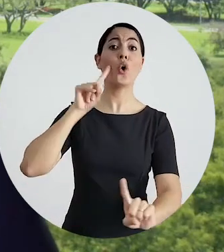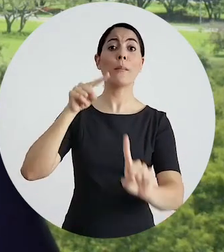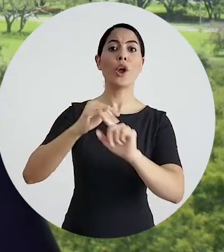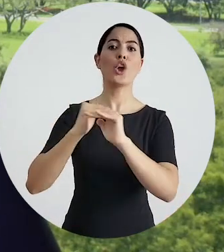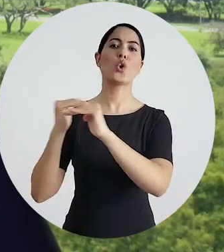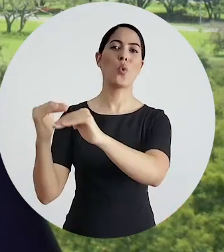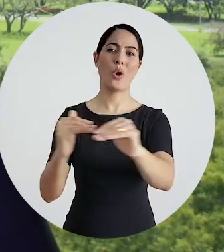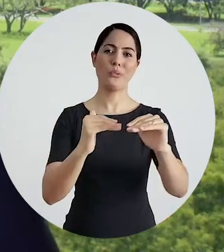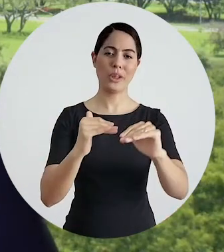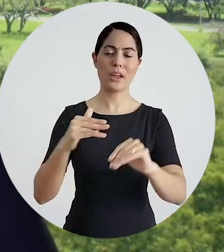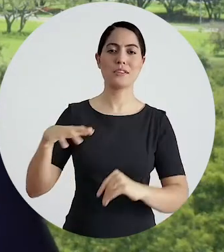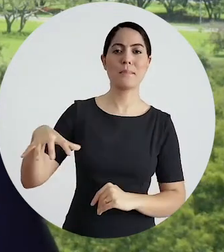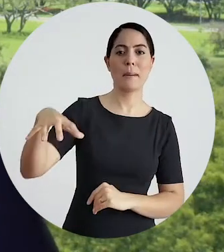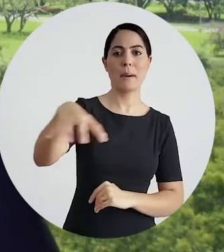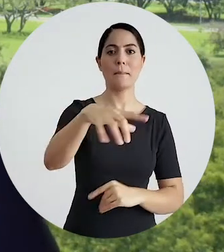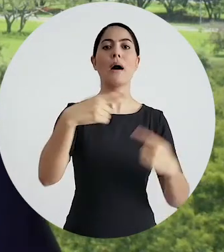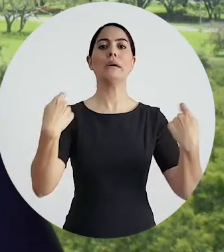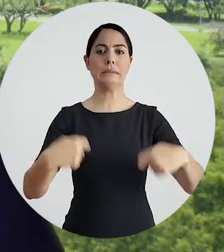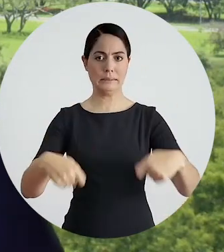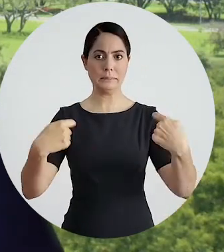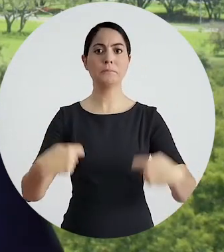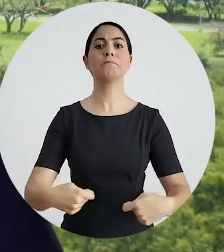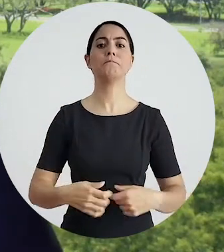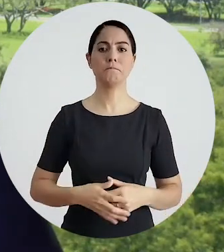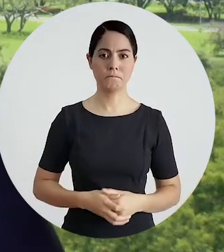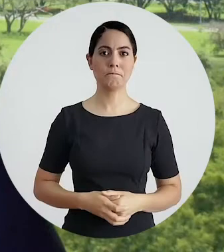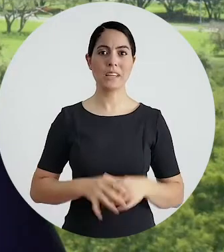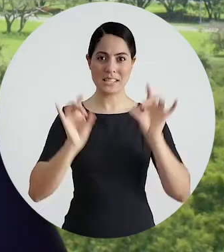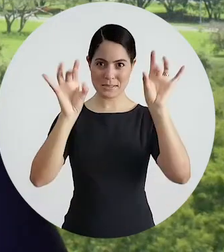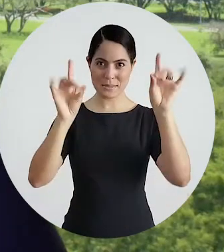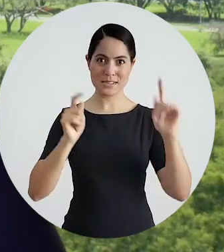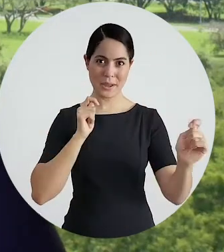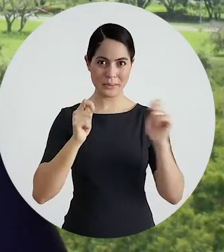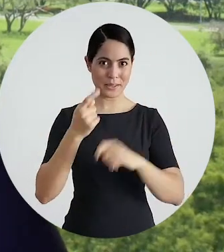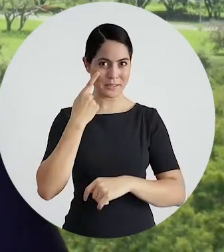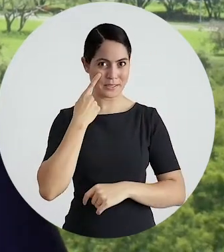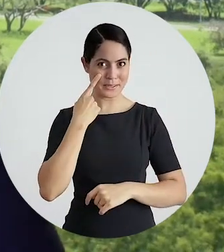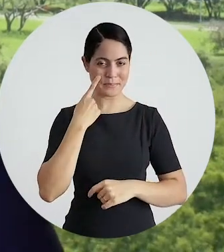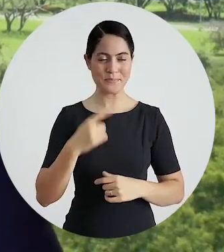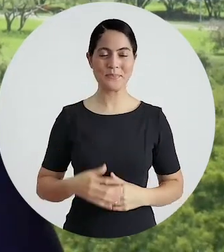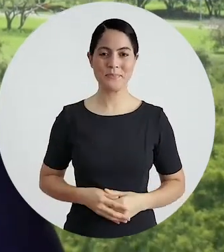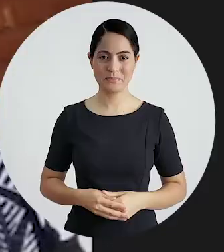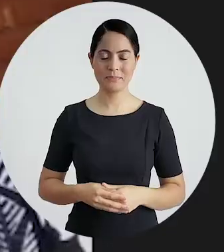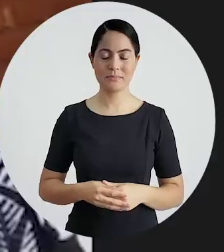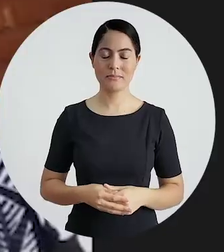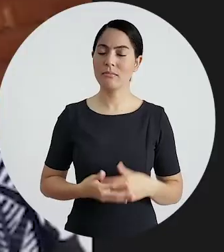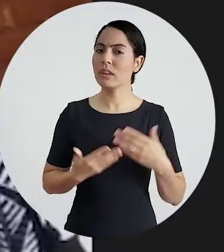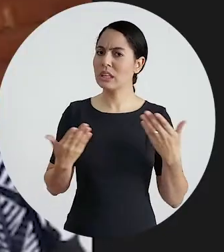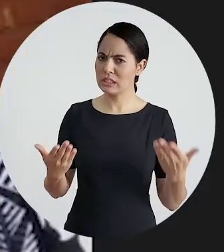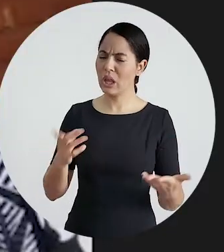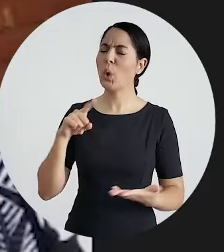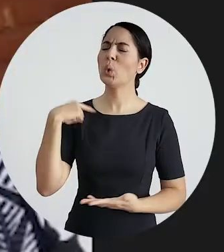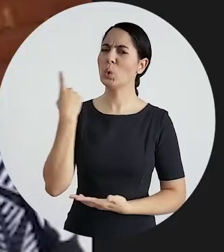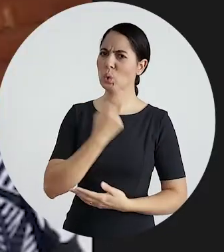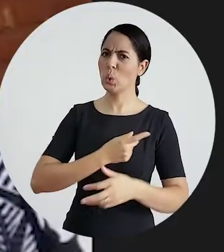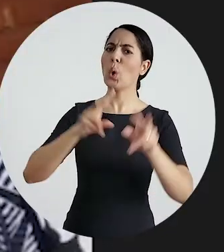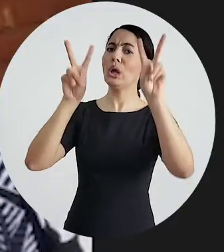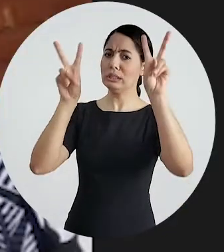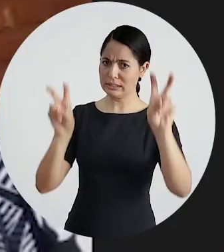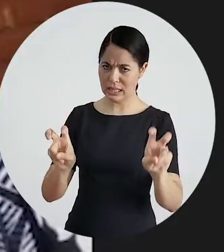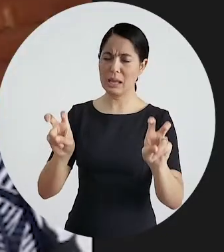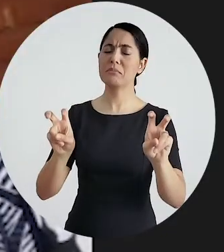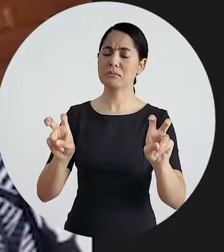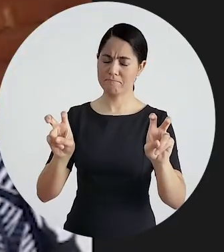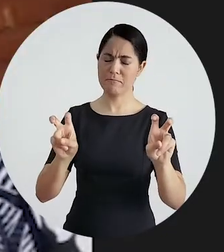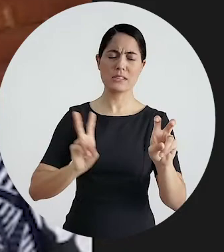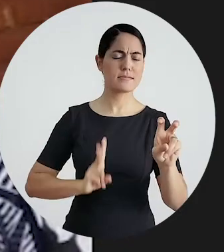sociedade e dentro das instituições. Uma entrevista especial. Acompanhe. Nós estamos tratando sempre